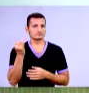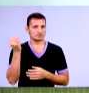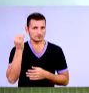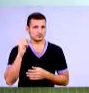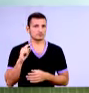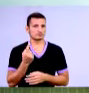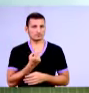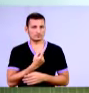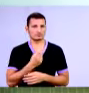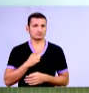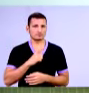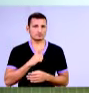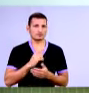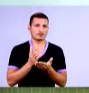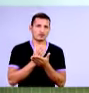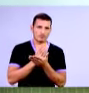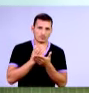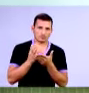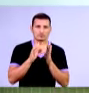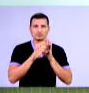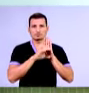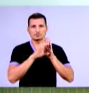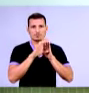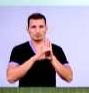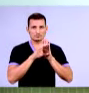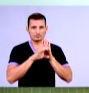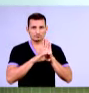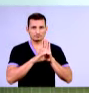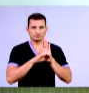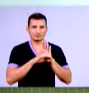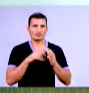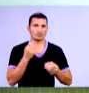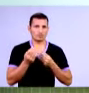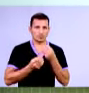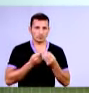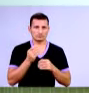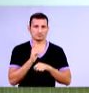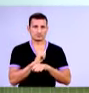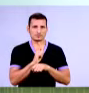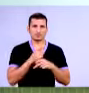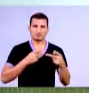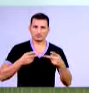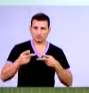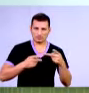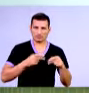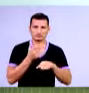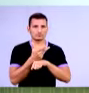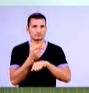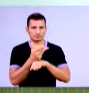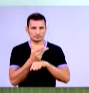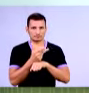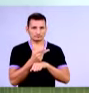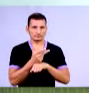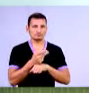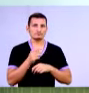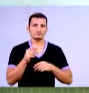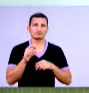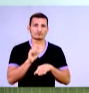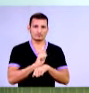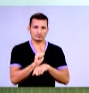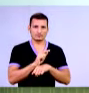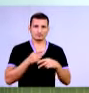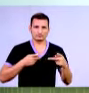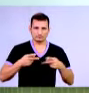nós tenhamos alguns conceitos de como gerenciar projetos multimídia, né? Então, o gerenciamento dos